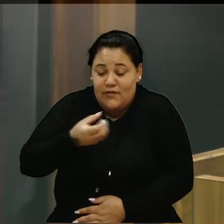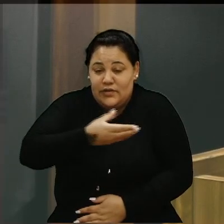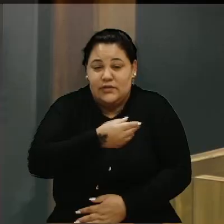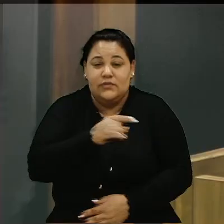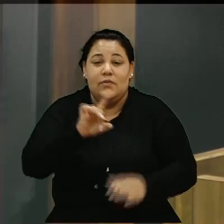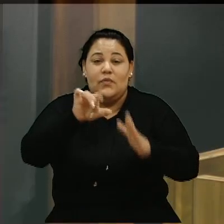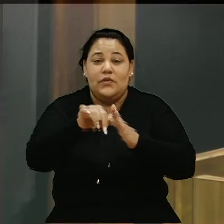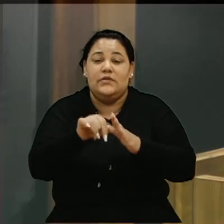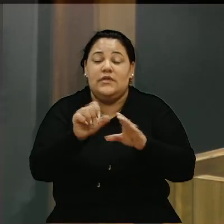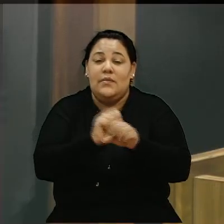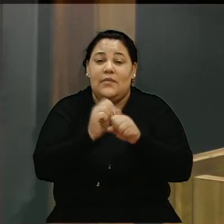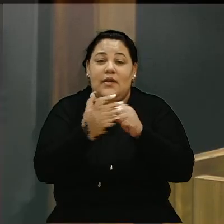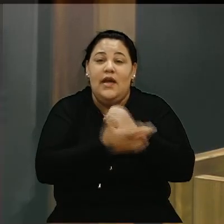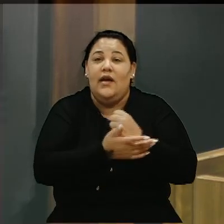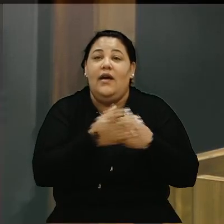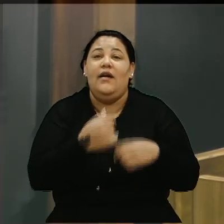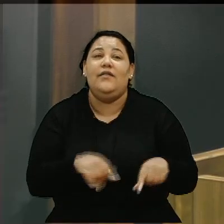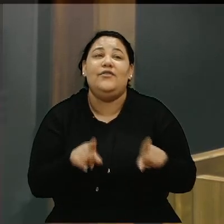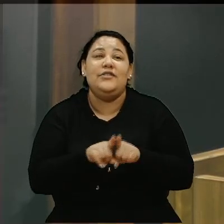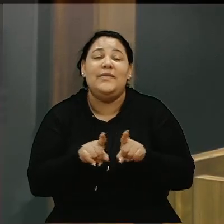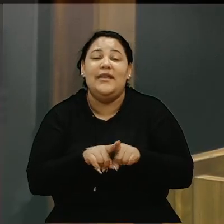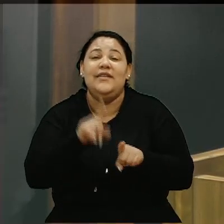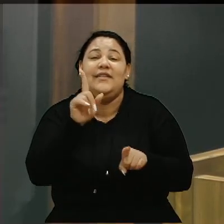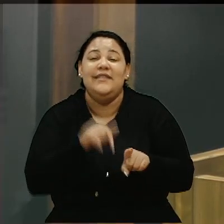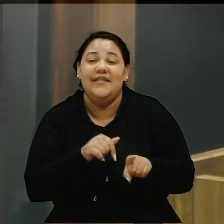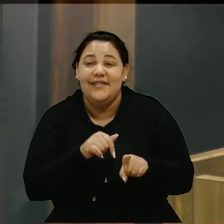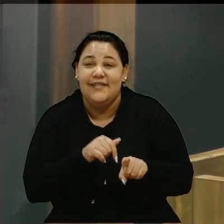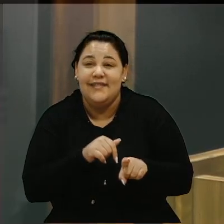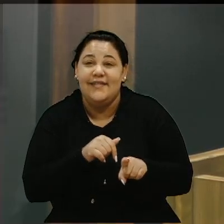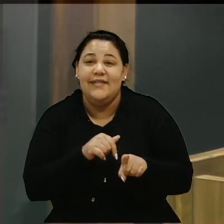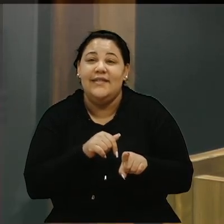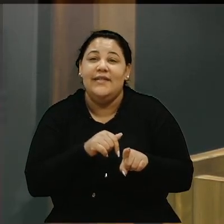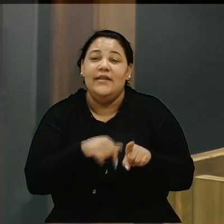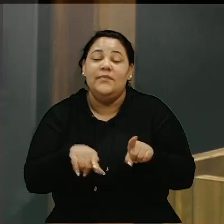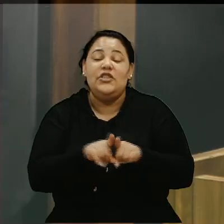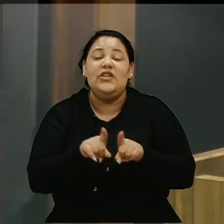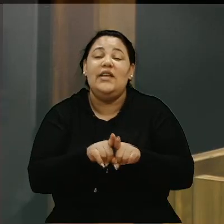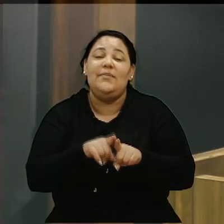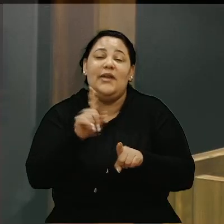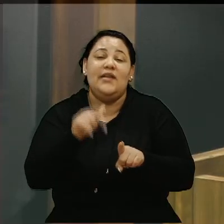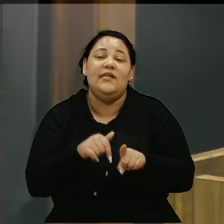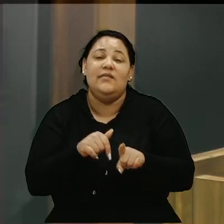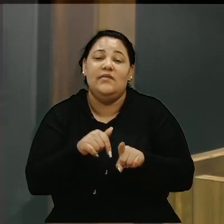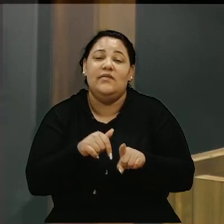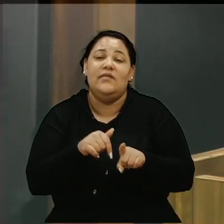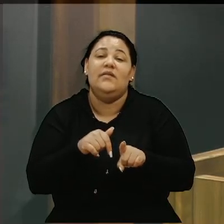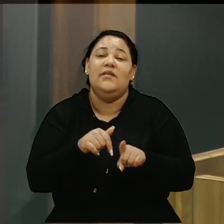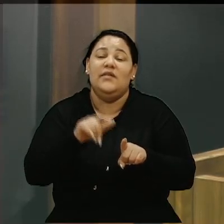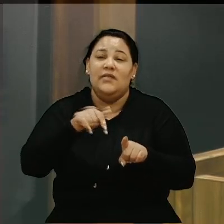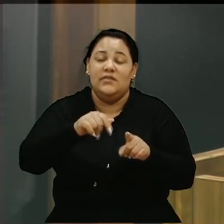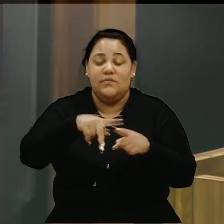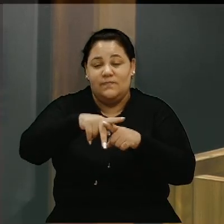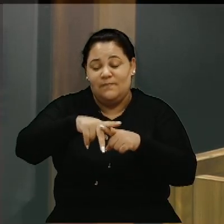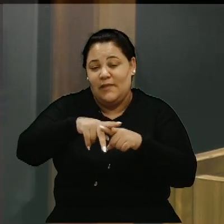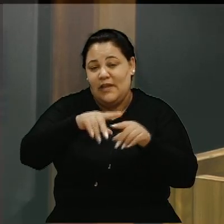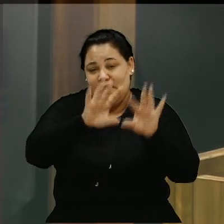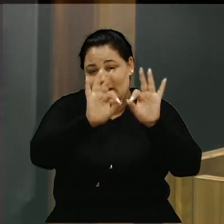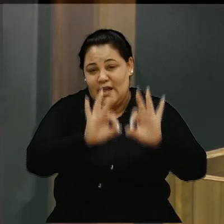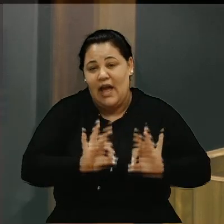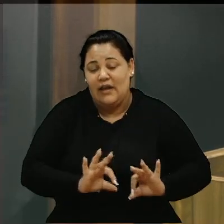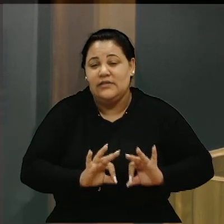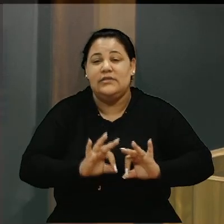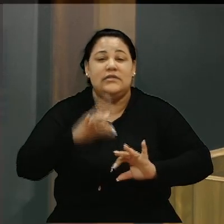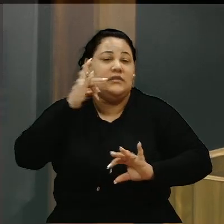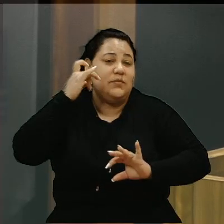uma premiação no edital da Lei Aldir Blanc, que garantiu que quitássemos dívidas e comprássemos novos equipamentos para registro e